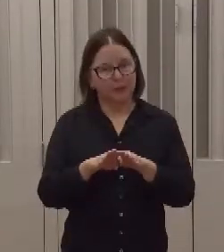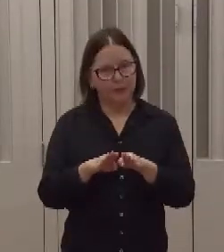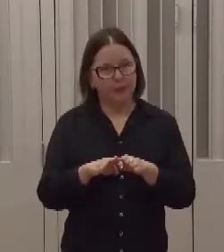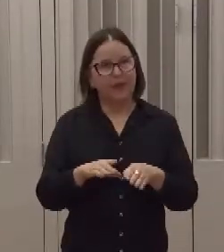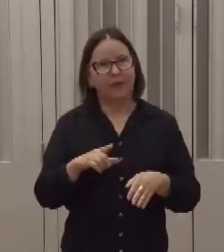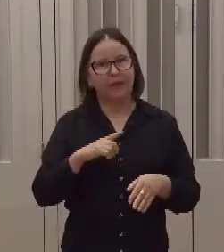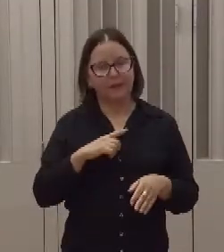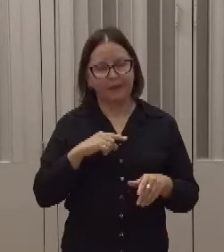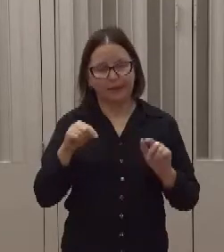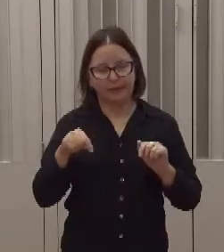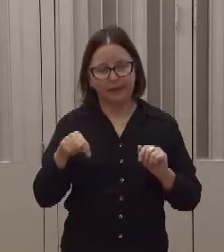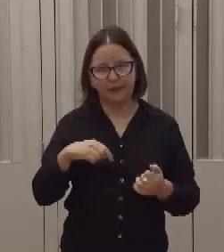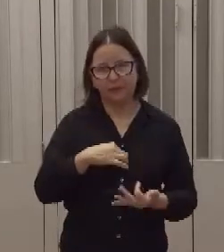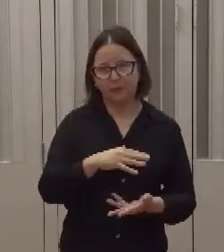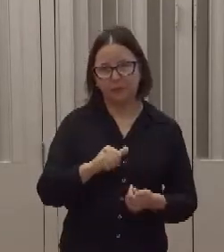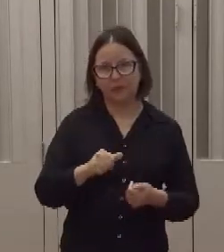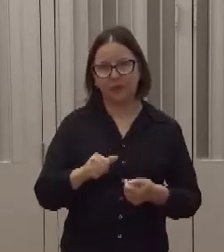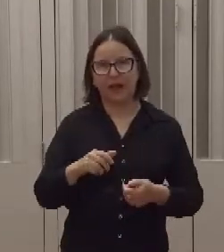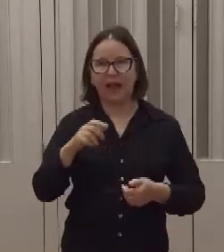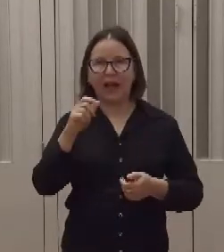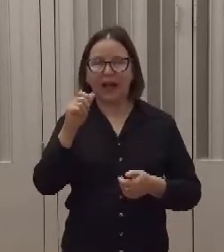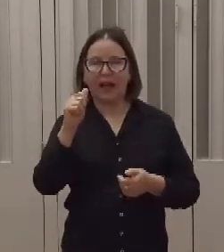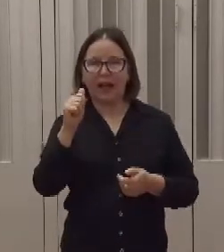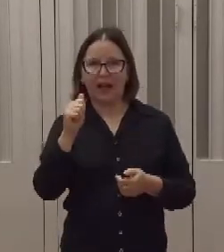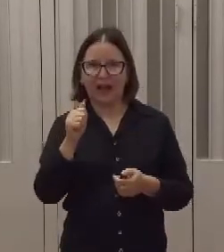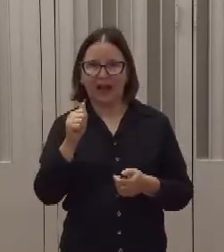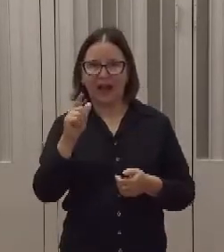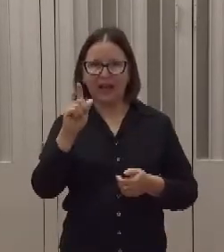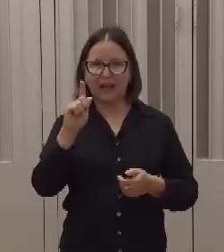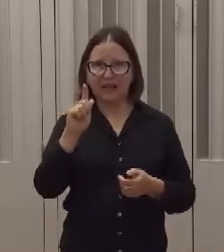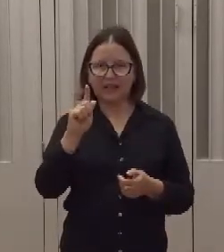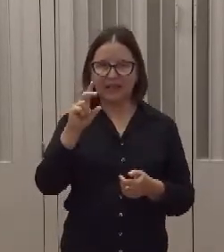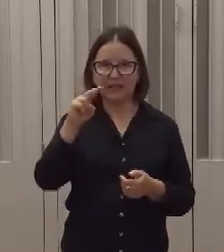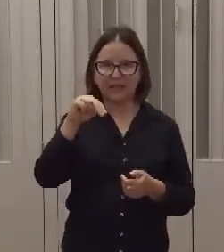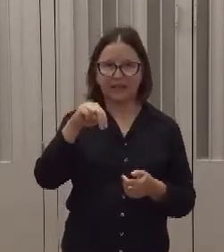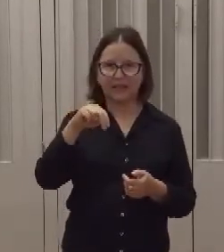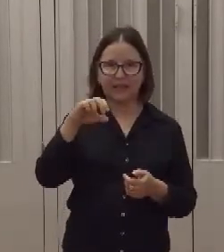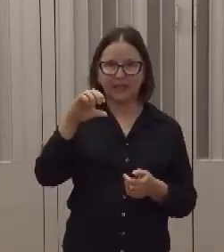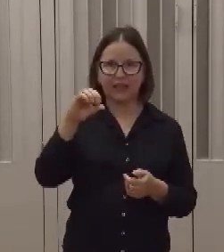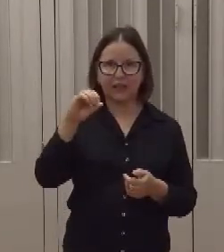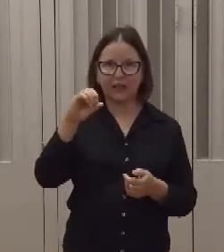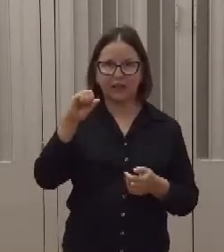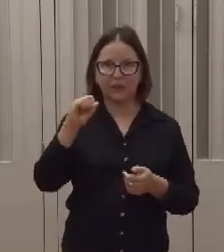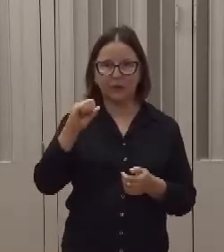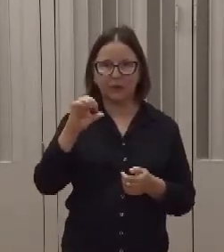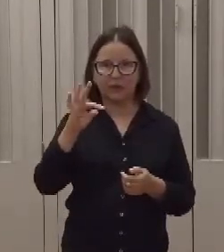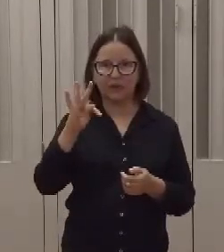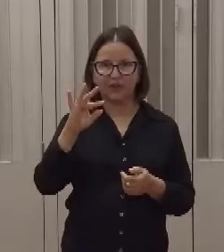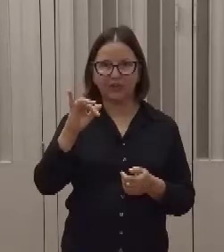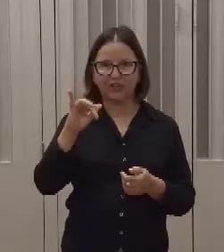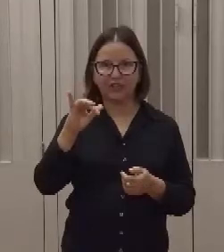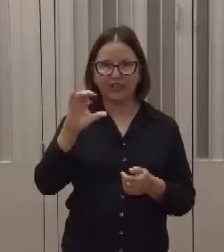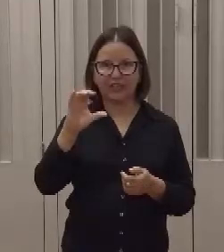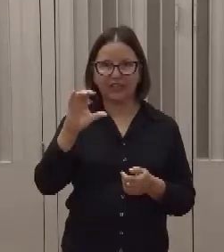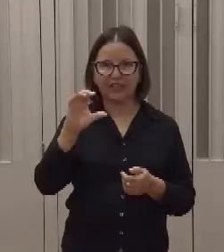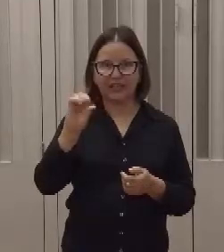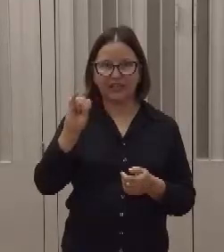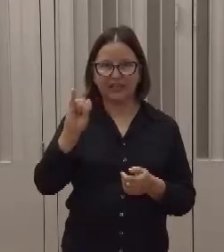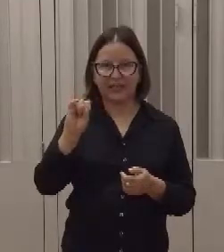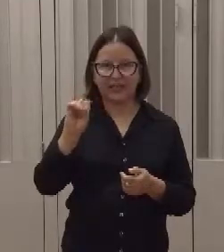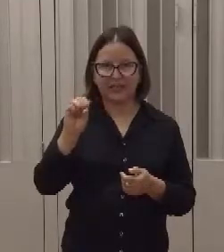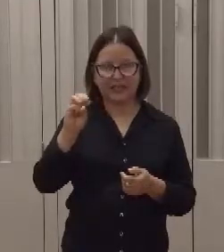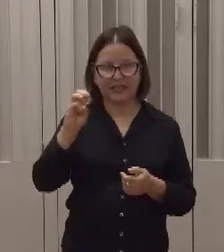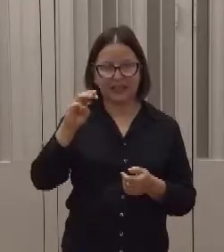você já tenha ouvido falar, que é o agnosticismo, que seria o sem conhecimento. Muitas vezes o agnóstico é aquela pessoa que